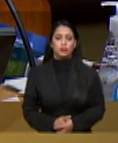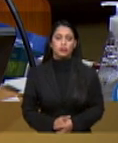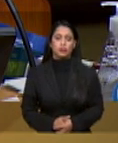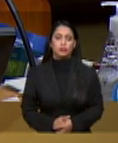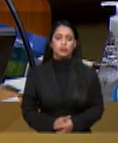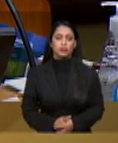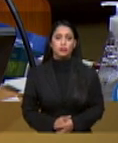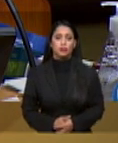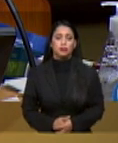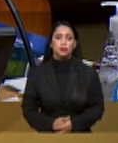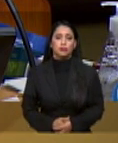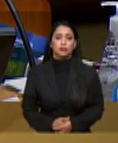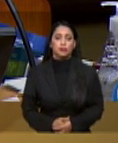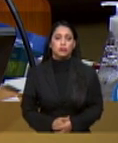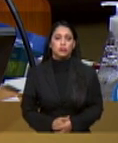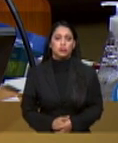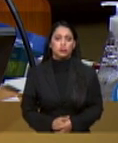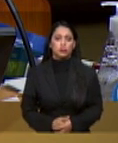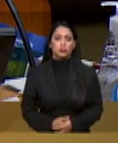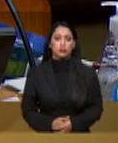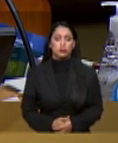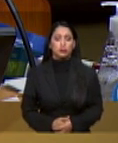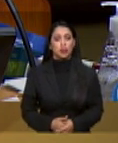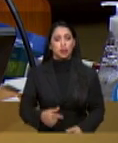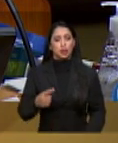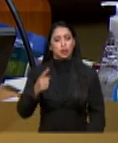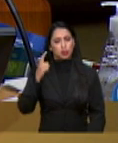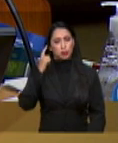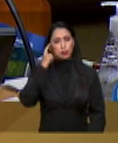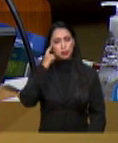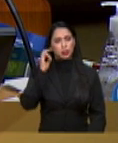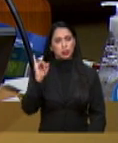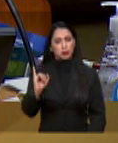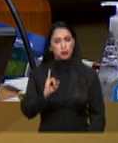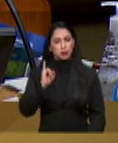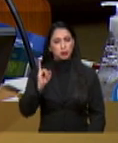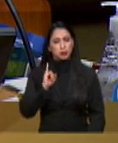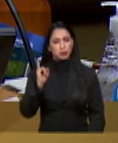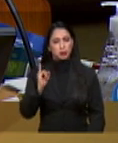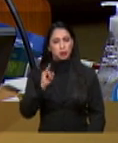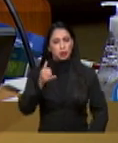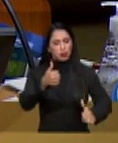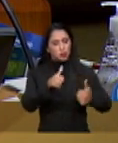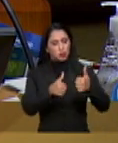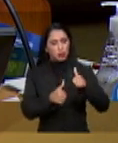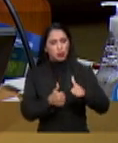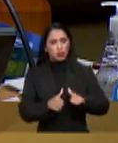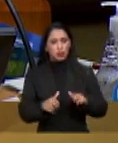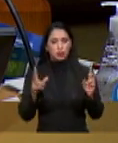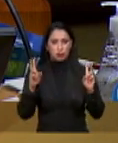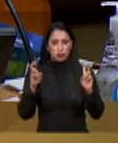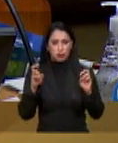eu passo a um raciocínio que me parece relevante para a análise da questão.